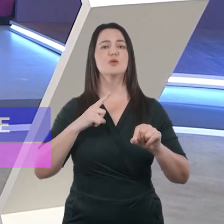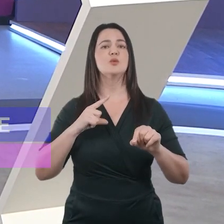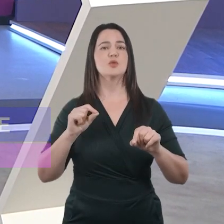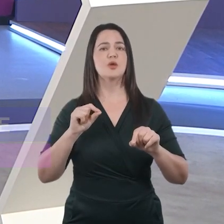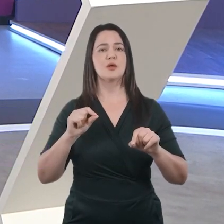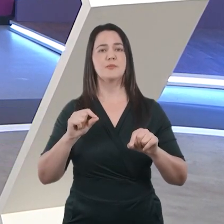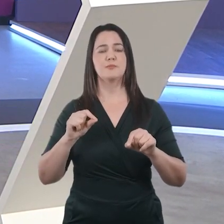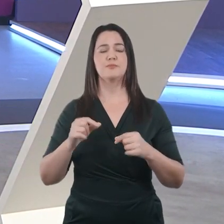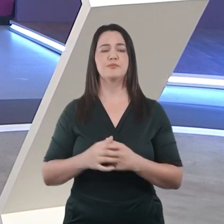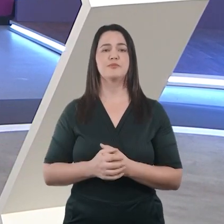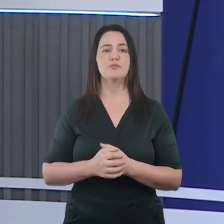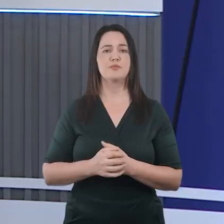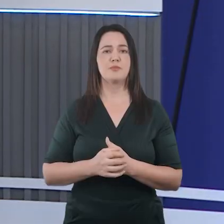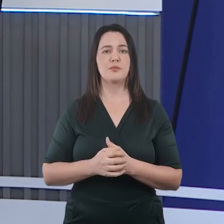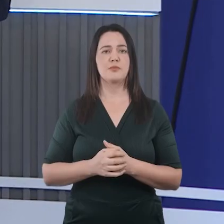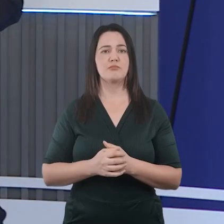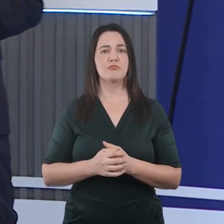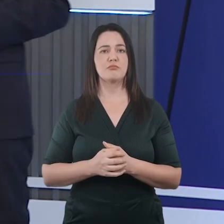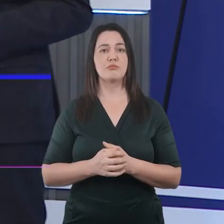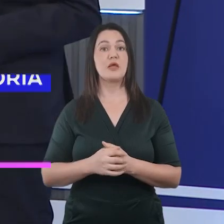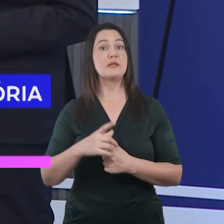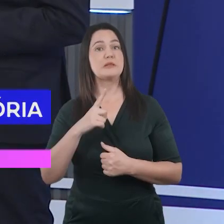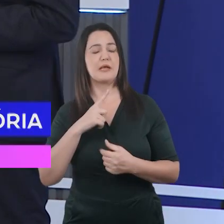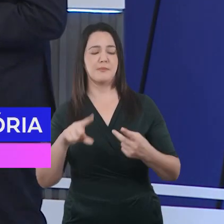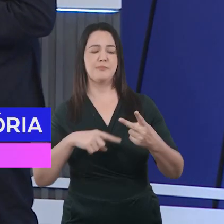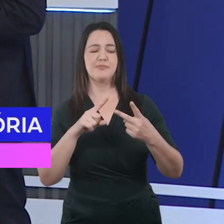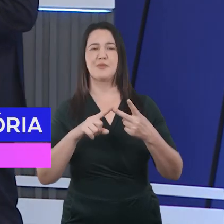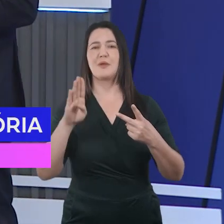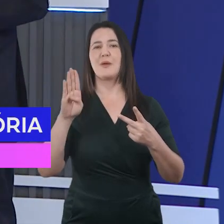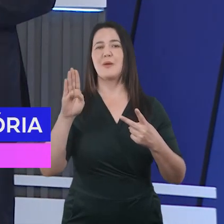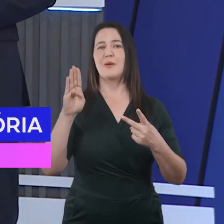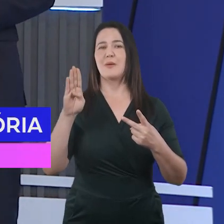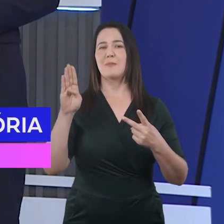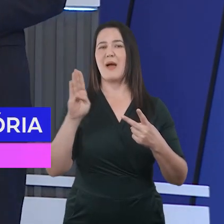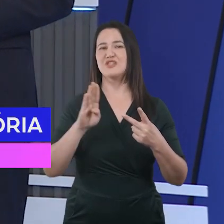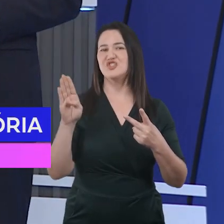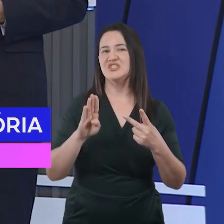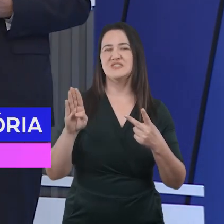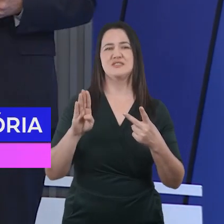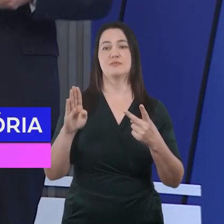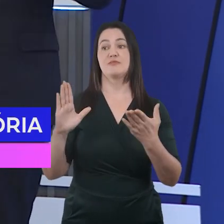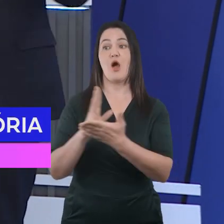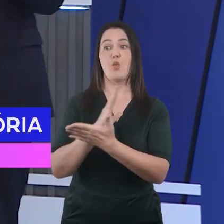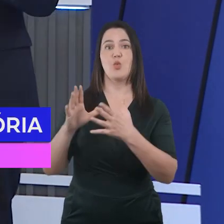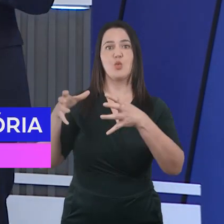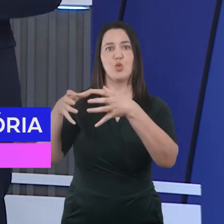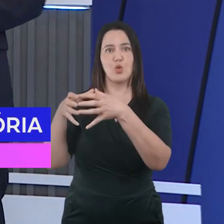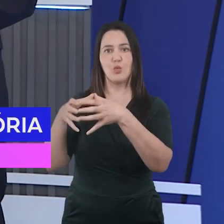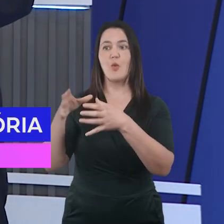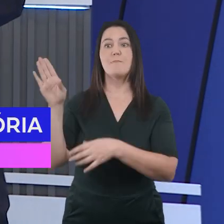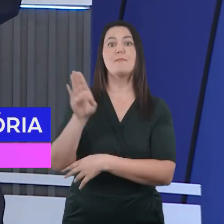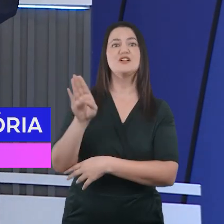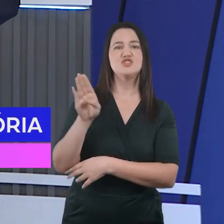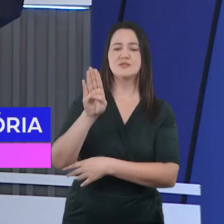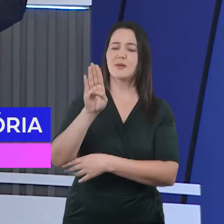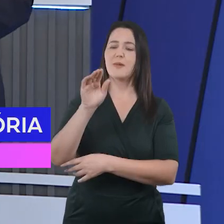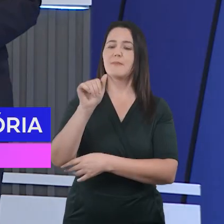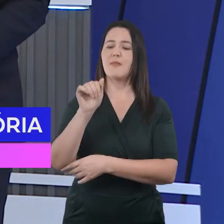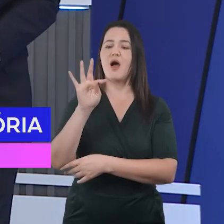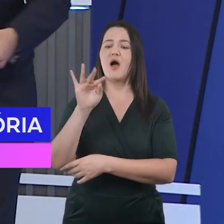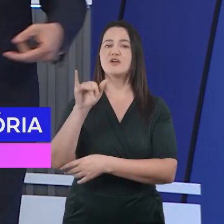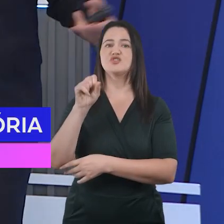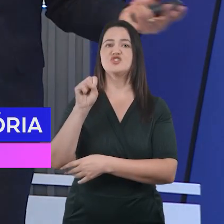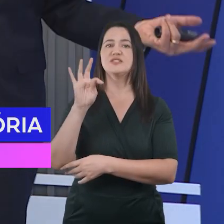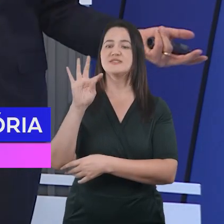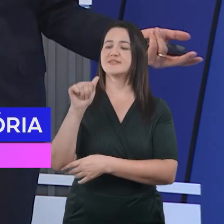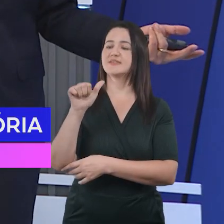deixadas de lado. Além disso, tem os batistas, que trouxeram o batismo por